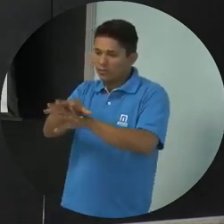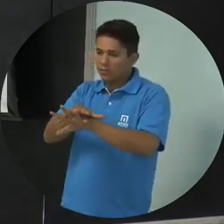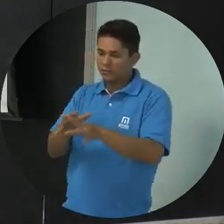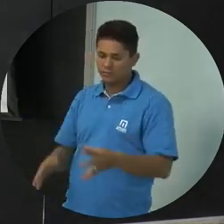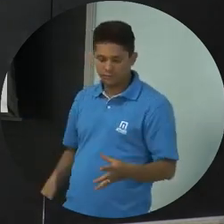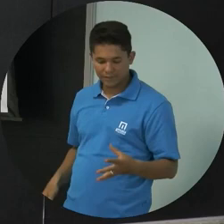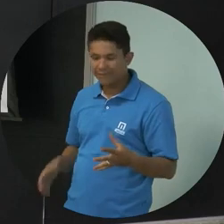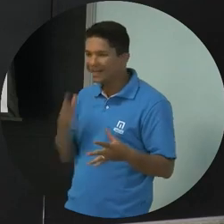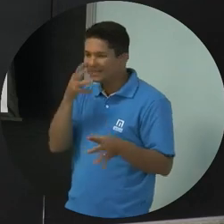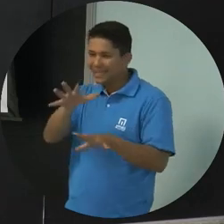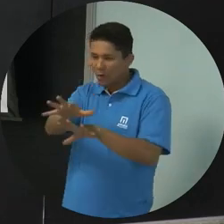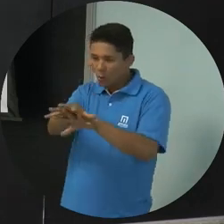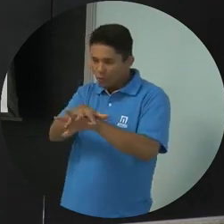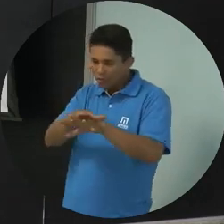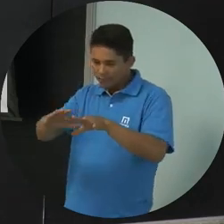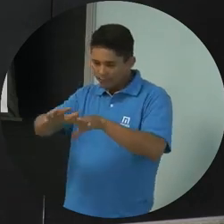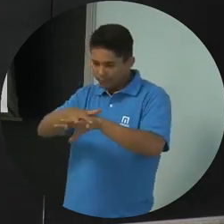ele